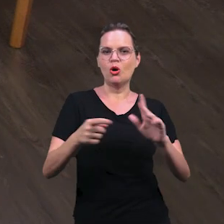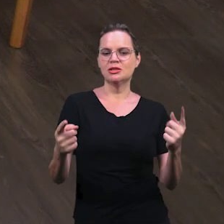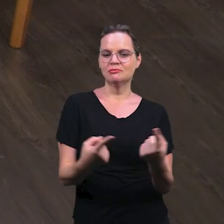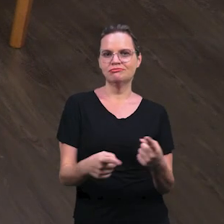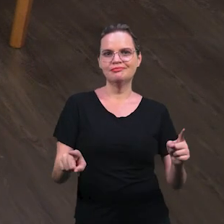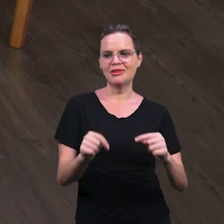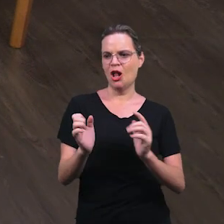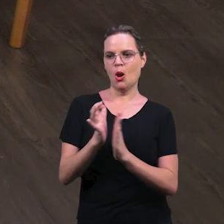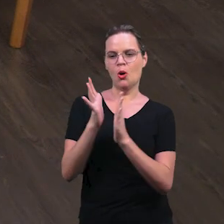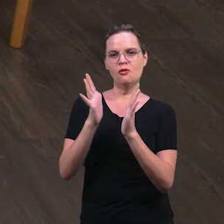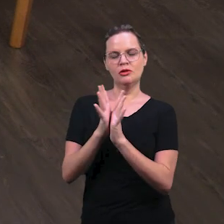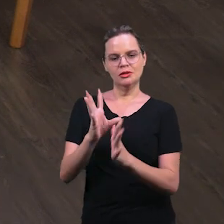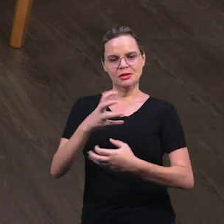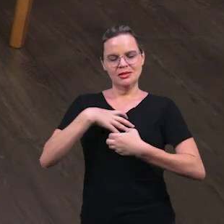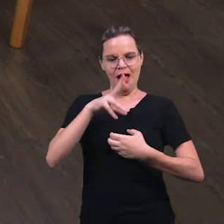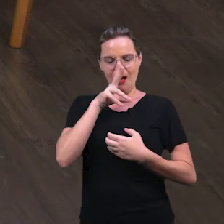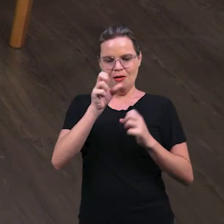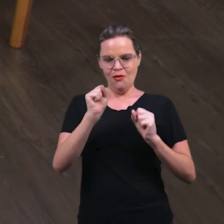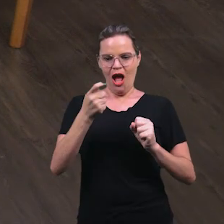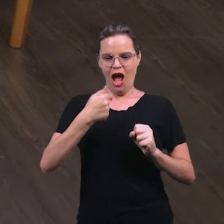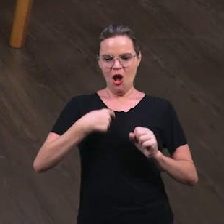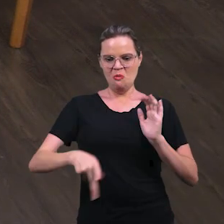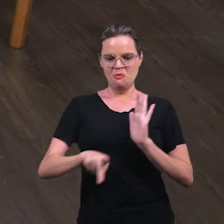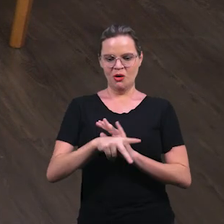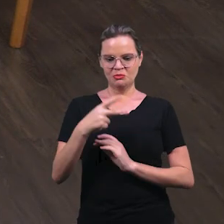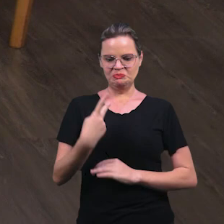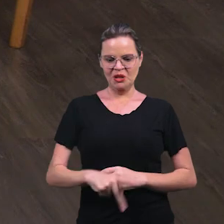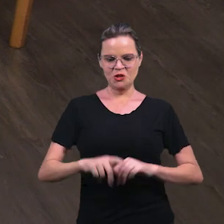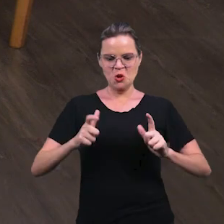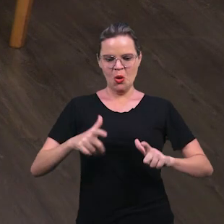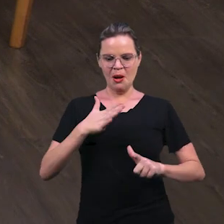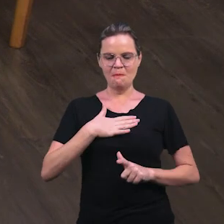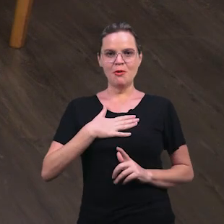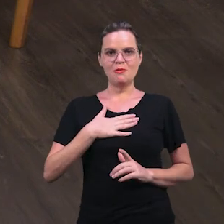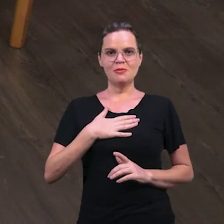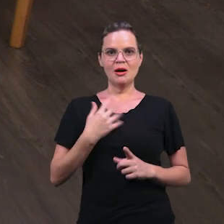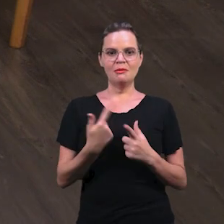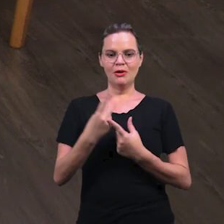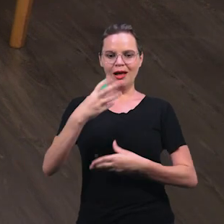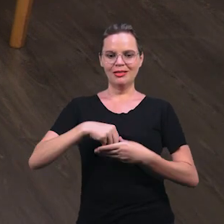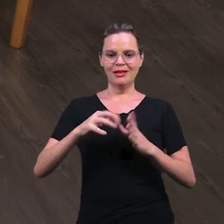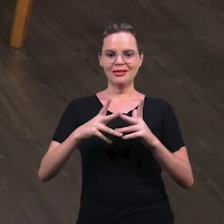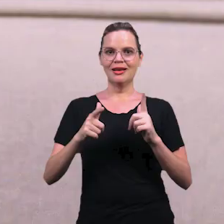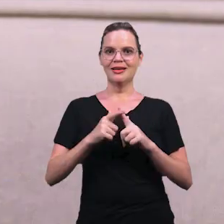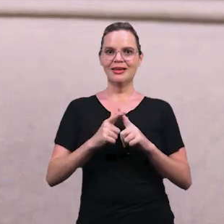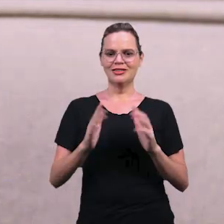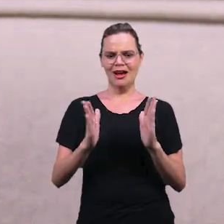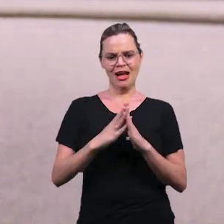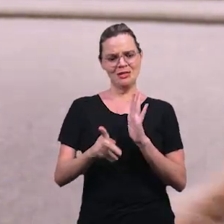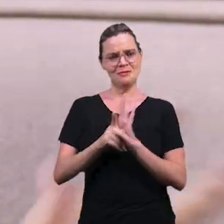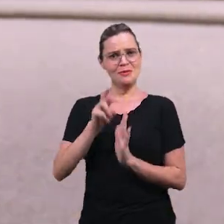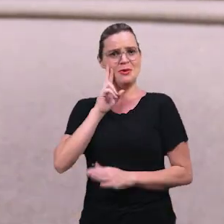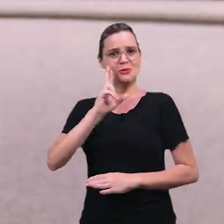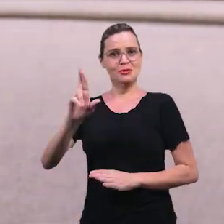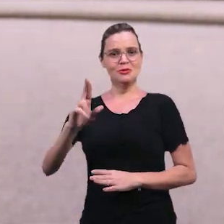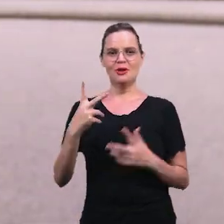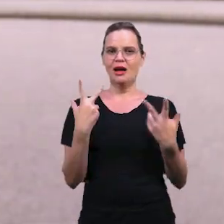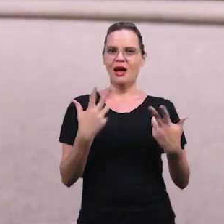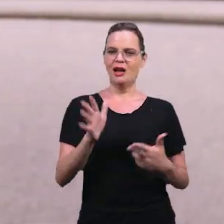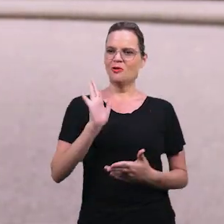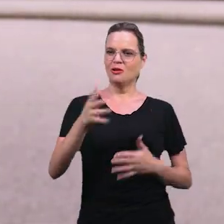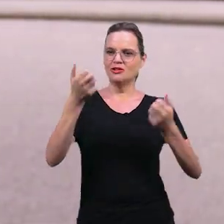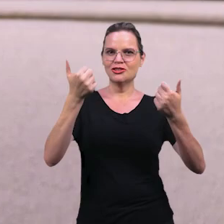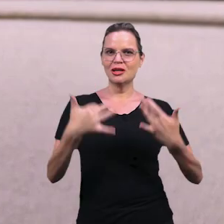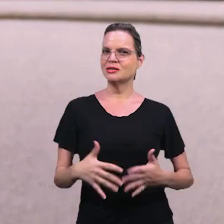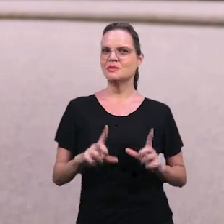que ajudam a fortalecer esse lugar de pertencimento das nossas famílias na casa do Senhor. E disso tudo que a